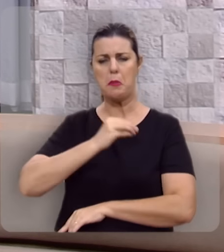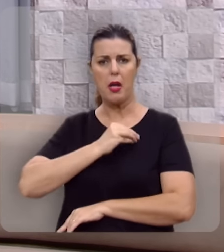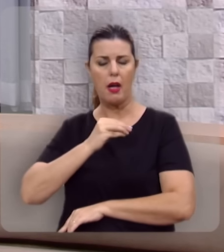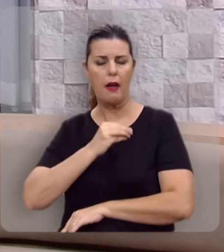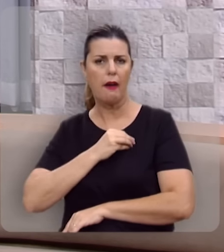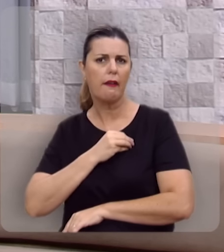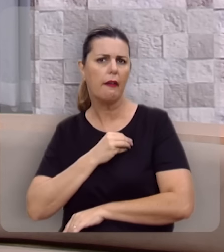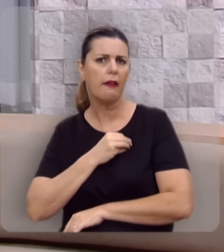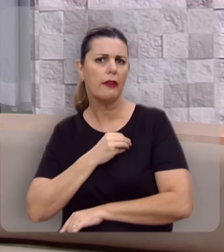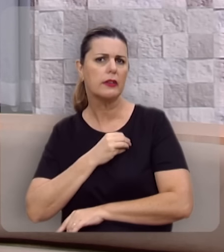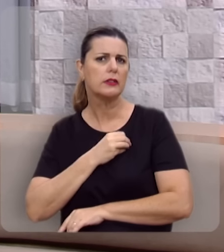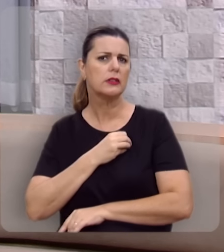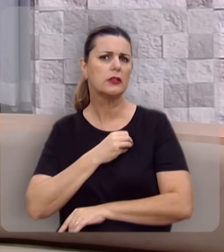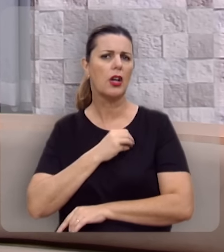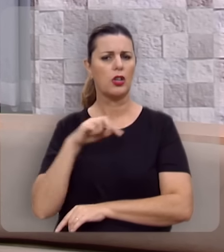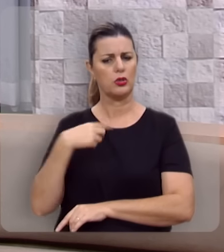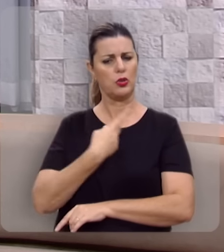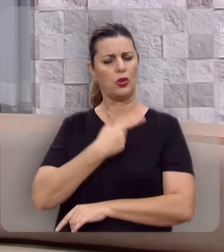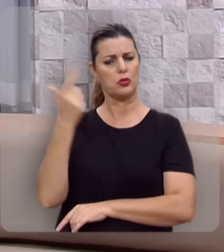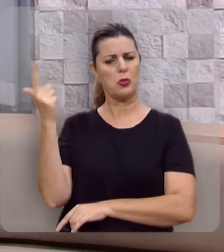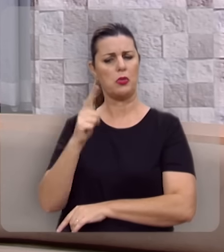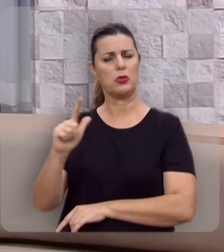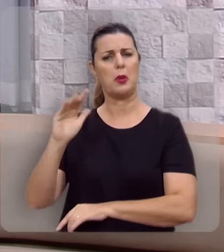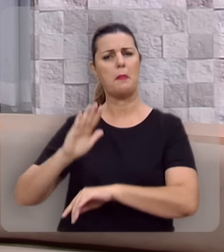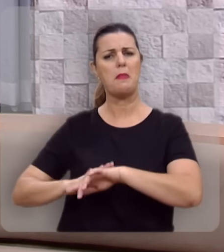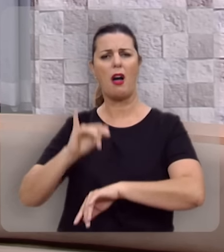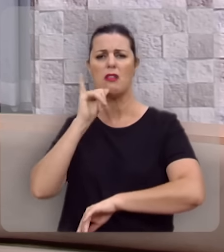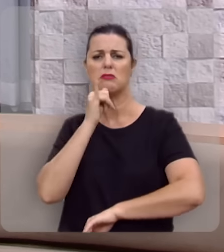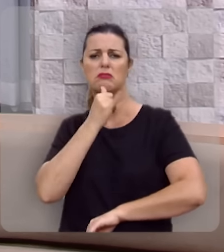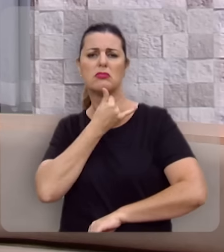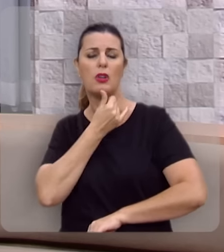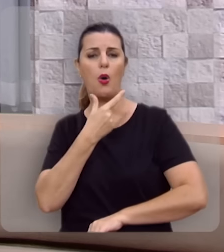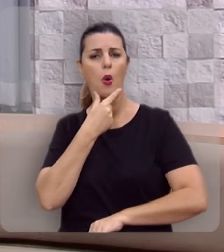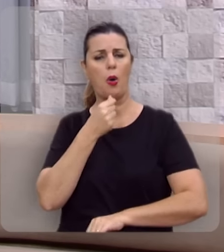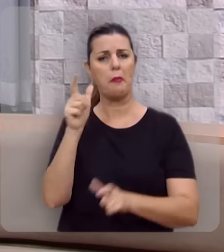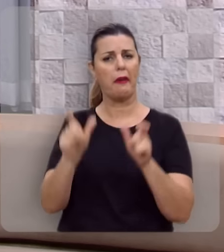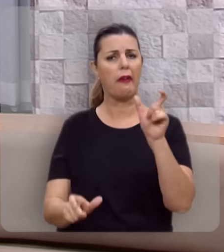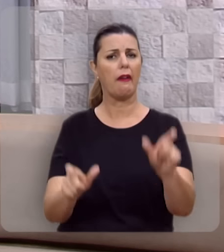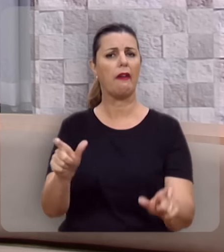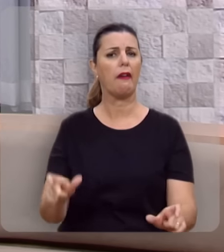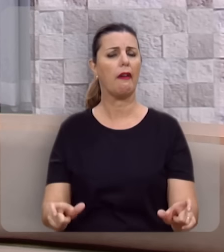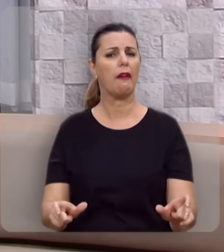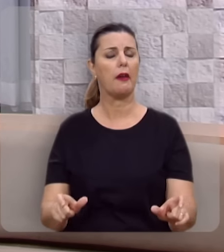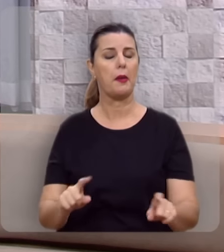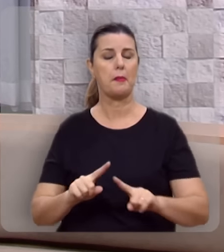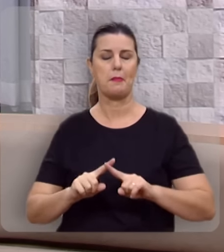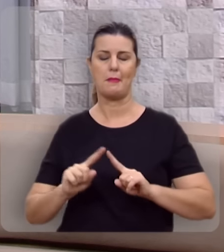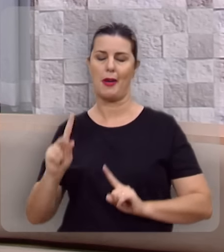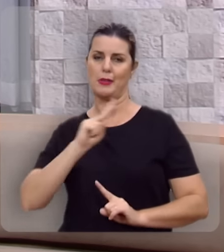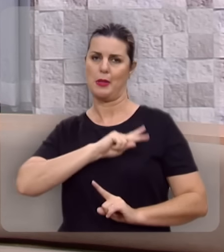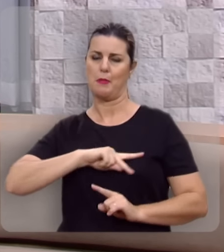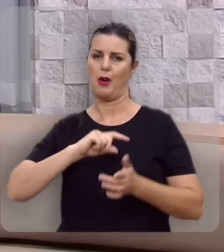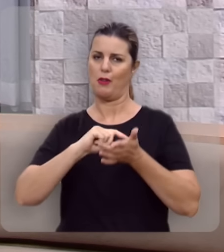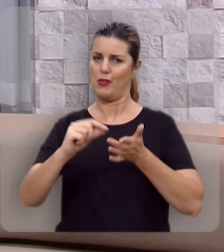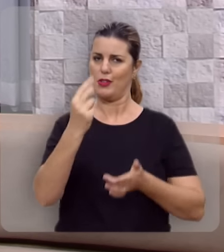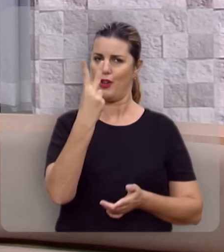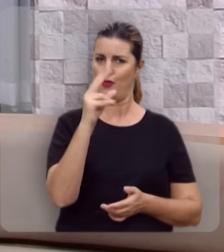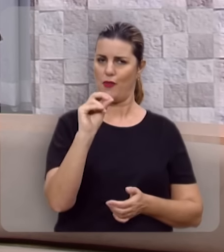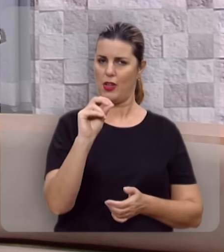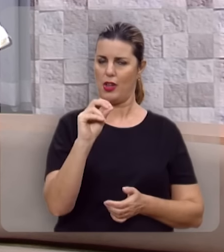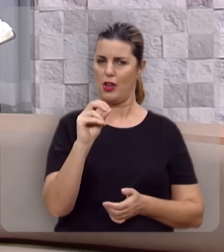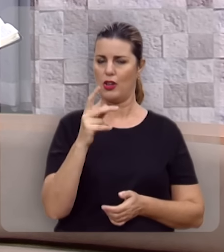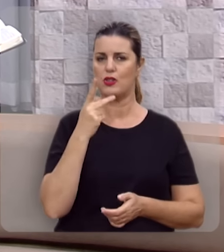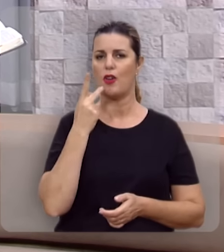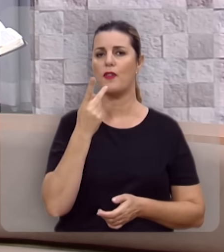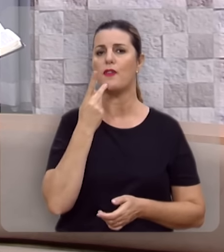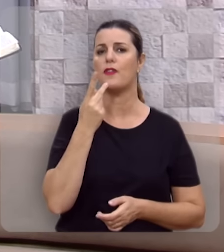pecados. Ora, se Cristo não ressuscitou, nós somos os mais infelizes de todos os homens. Mas Paulo diz no versículo